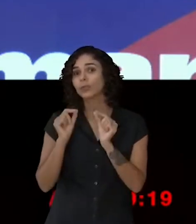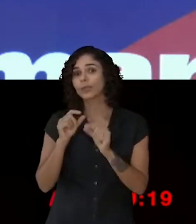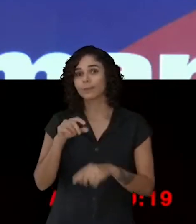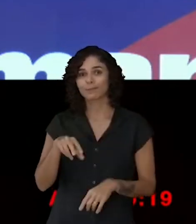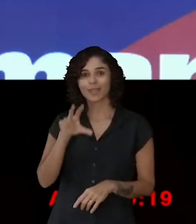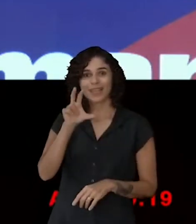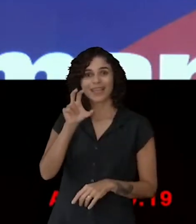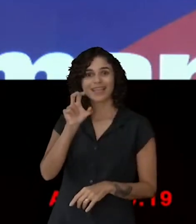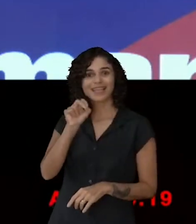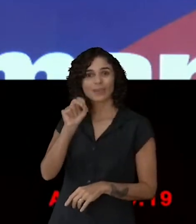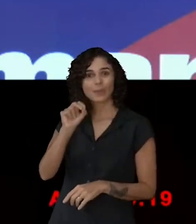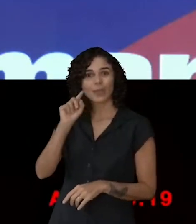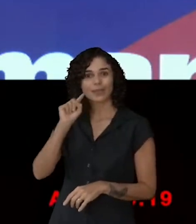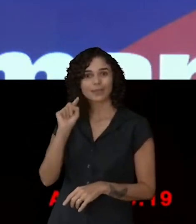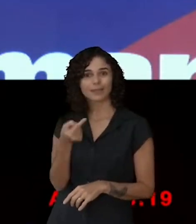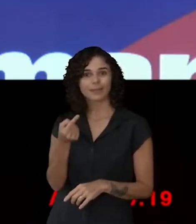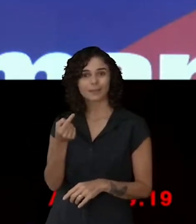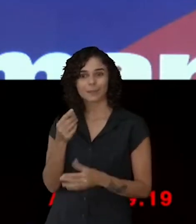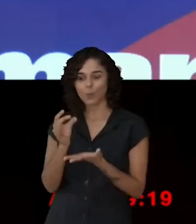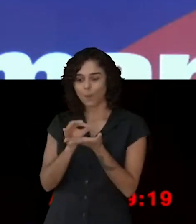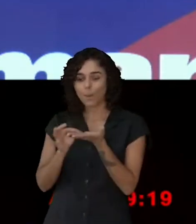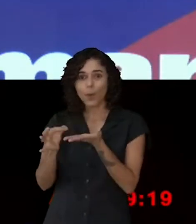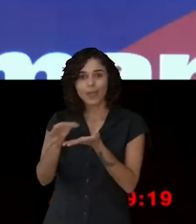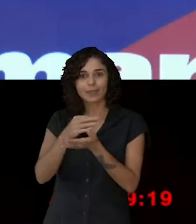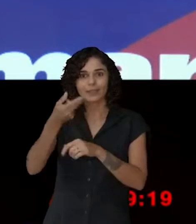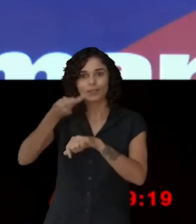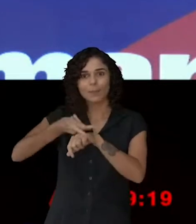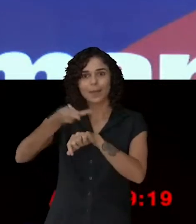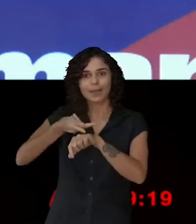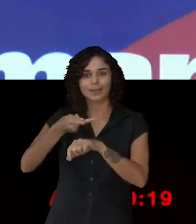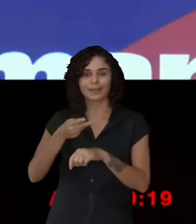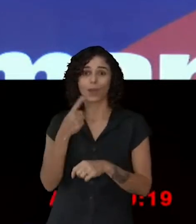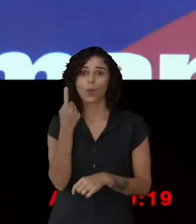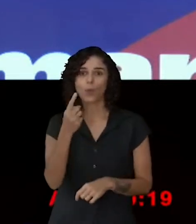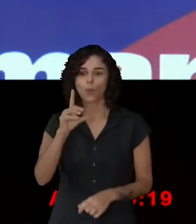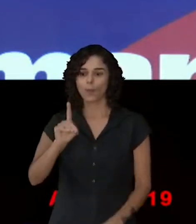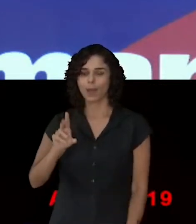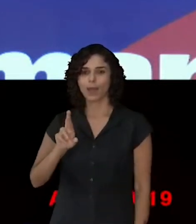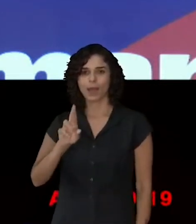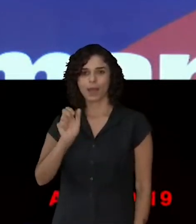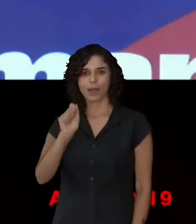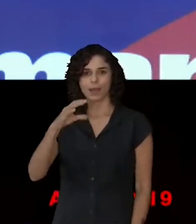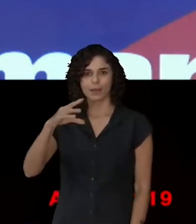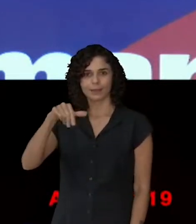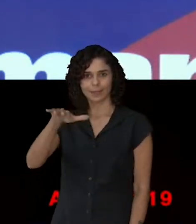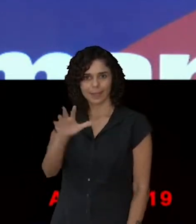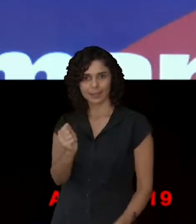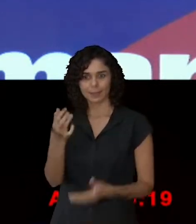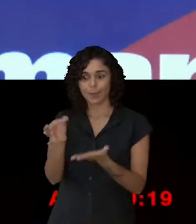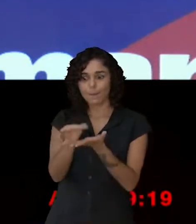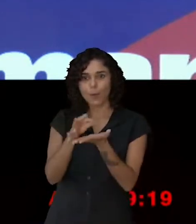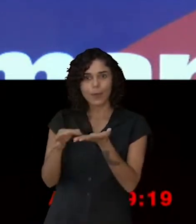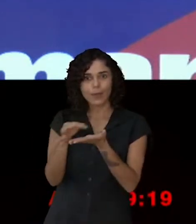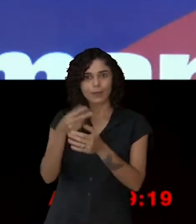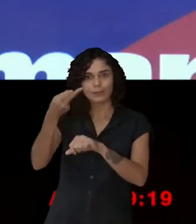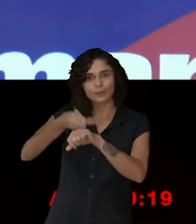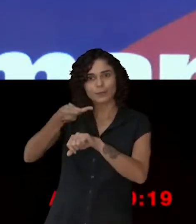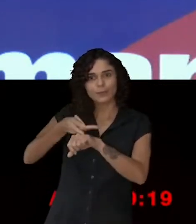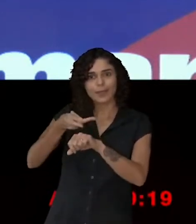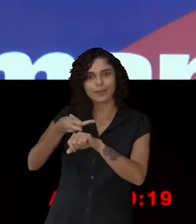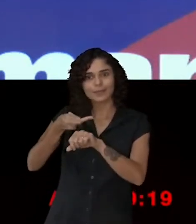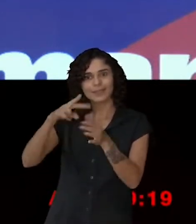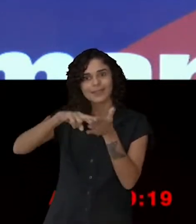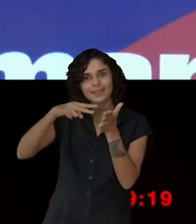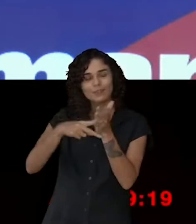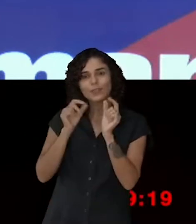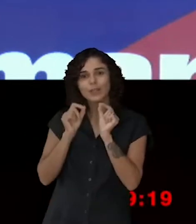moedas de prata, que é uma dracma. Uma dracma, que era uma moeda de prata, equivalia